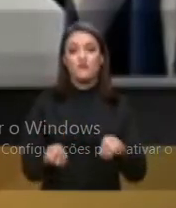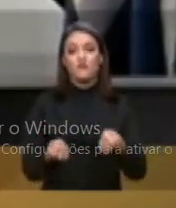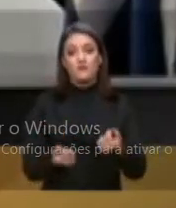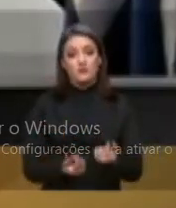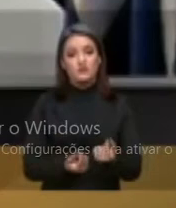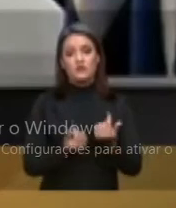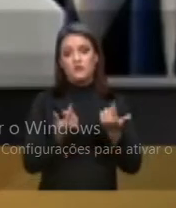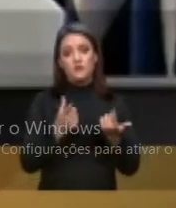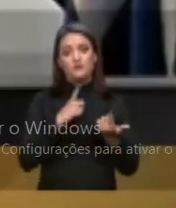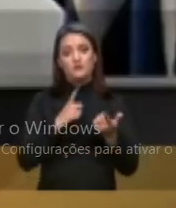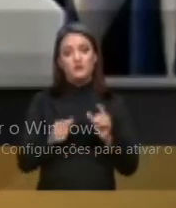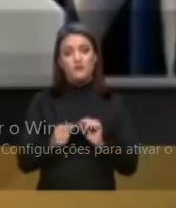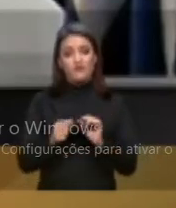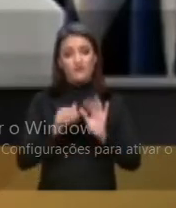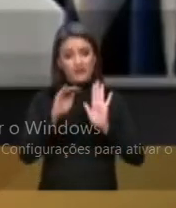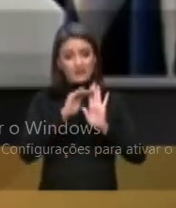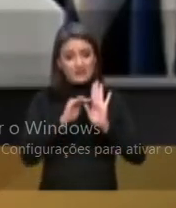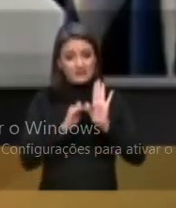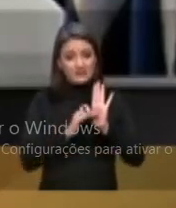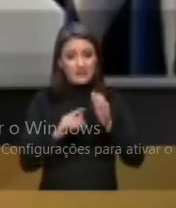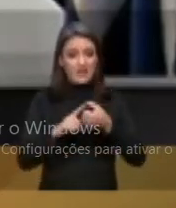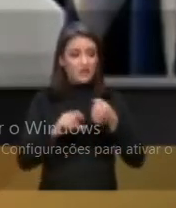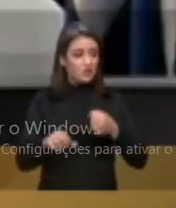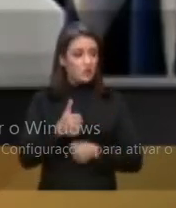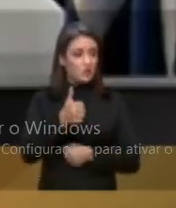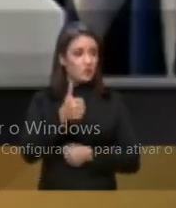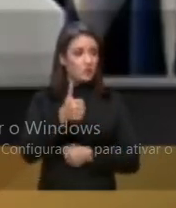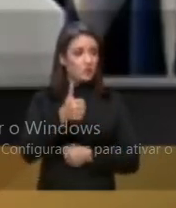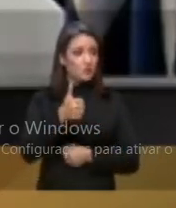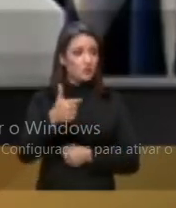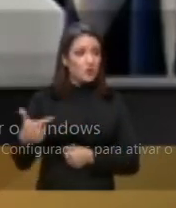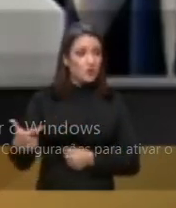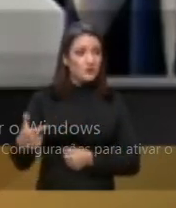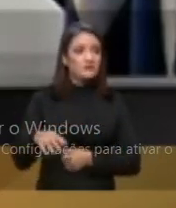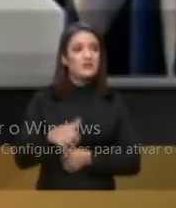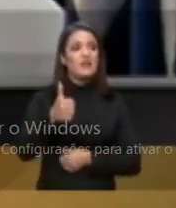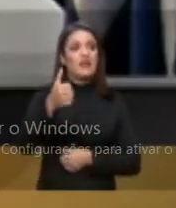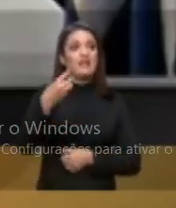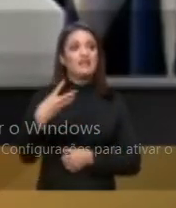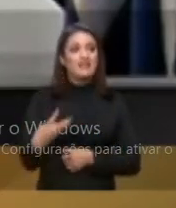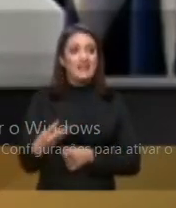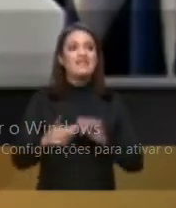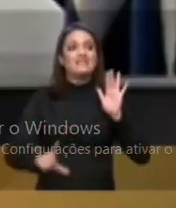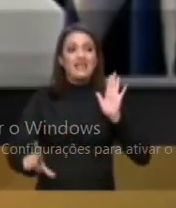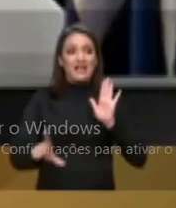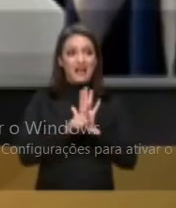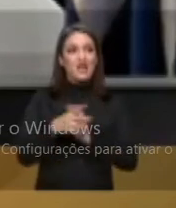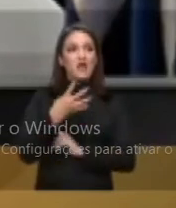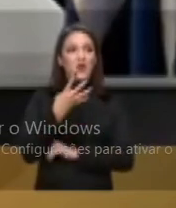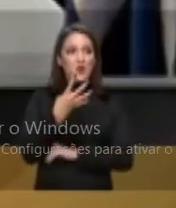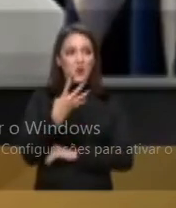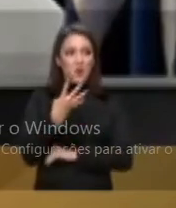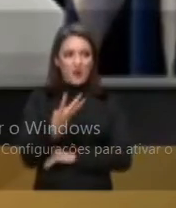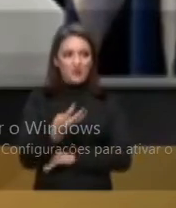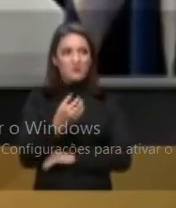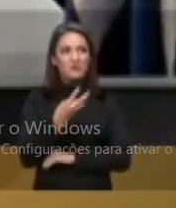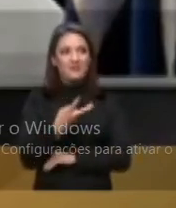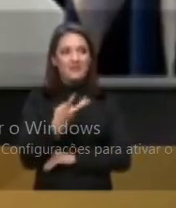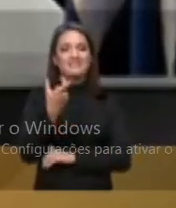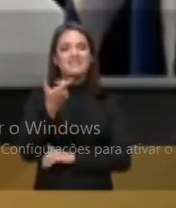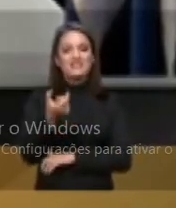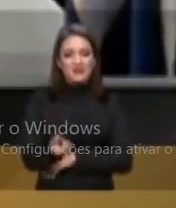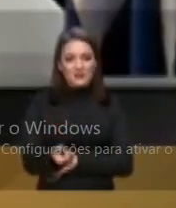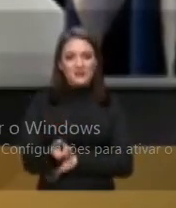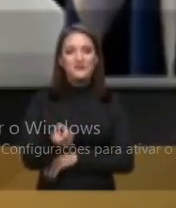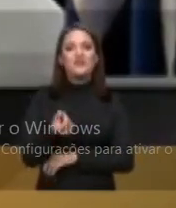matéria em despesas de capital definidas e listadas nos artigos 12 e 13 da Lei